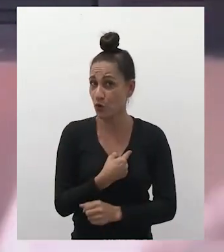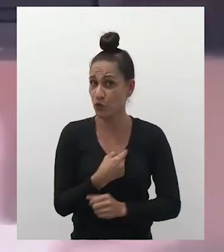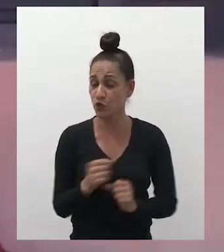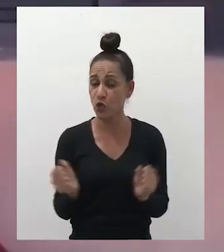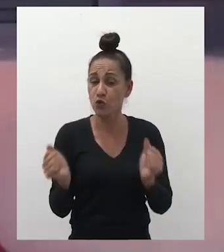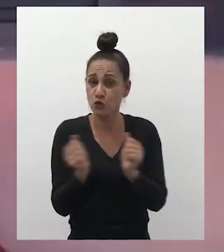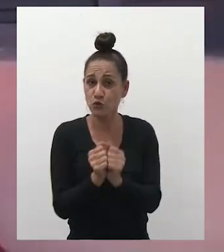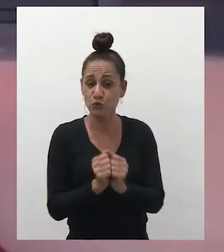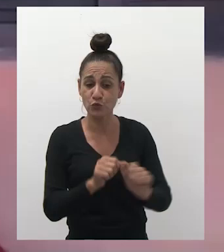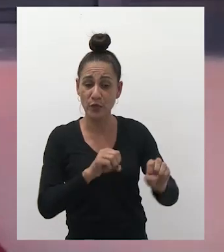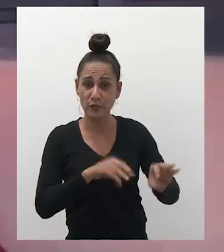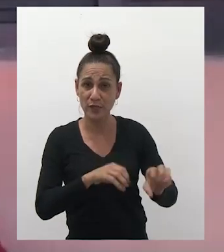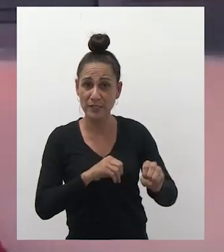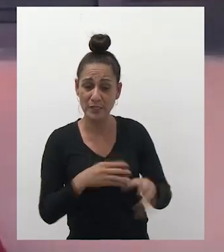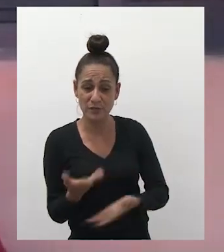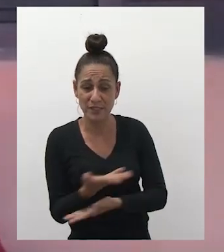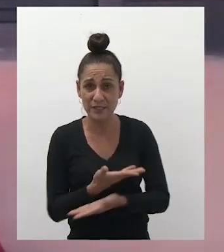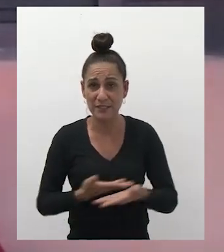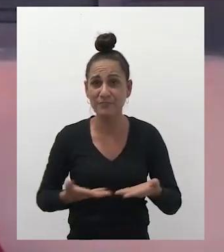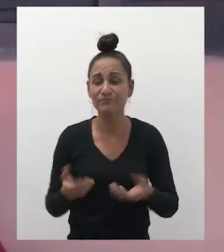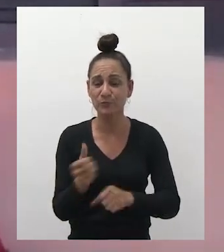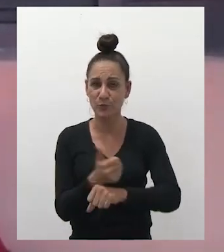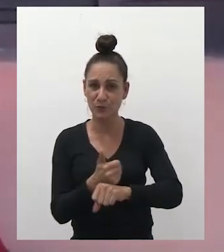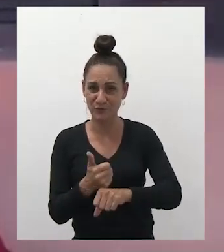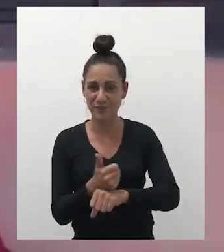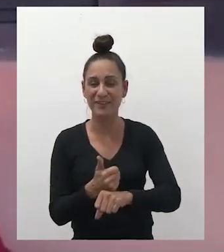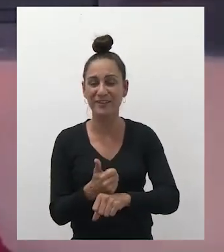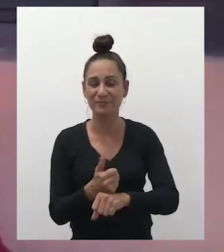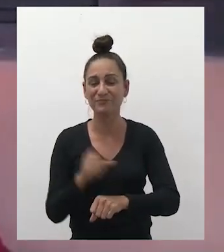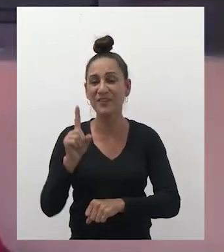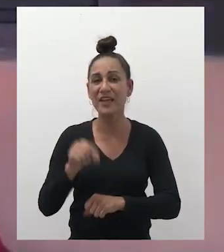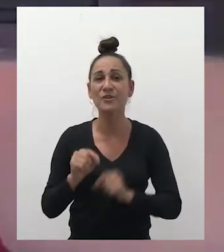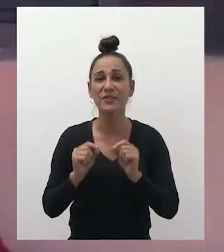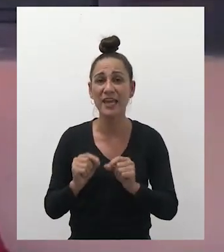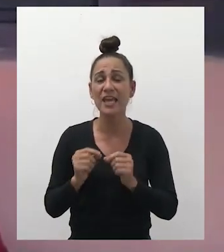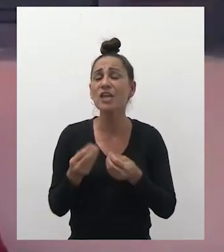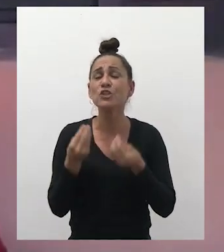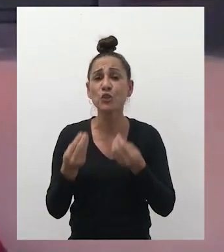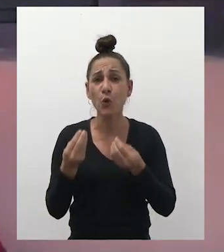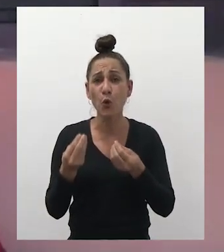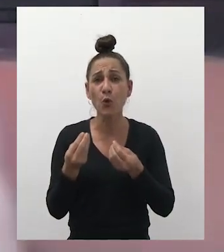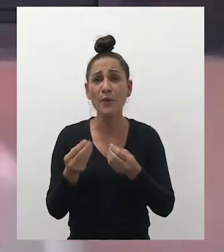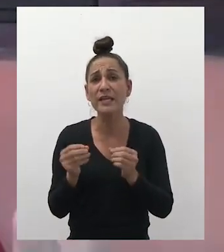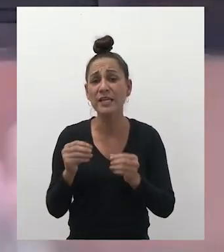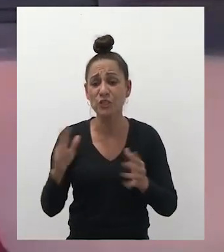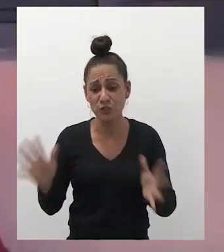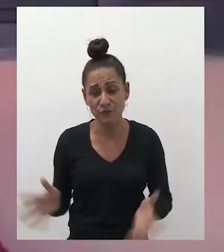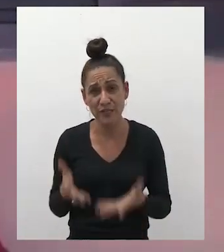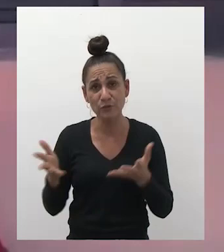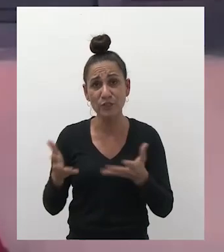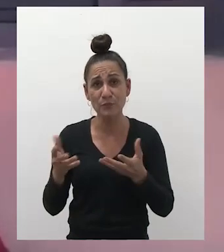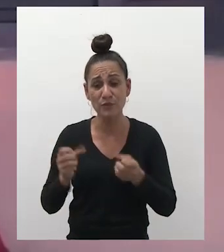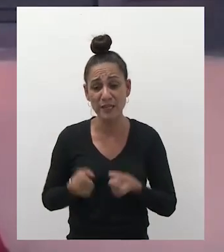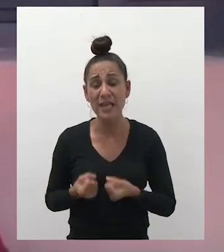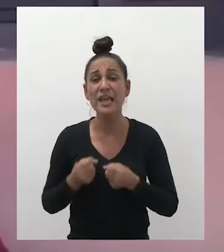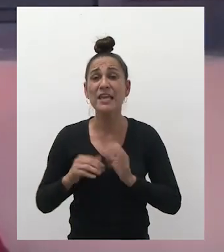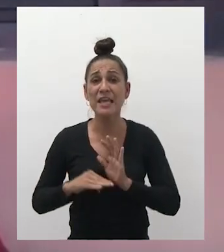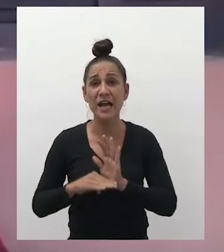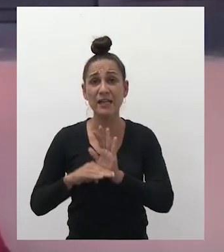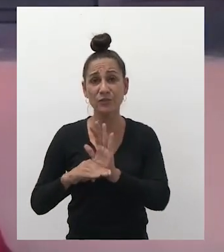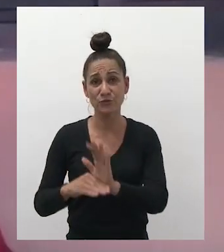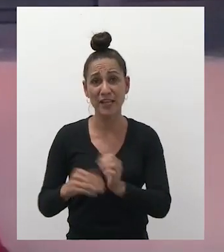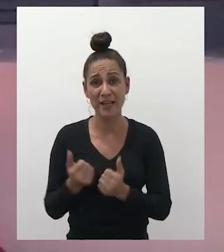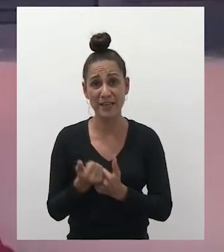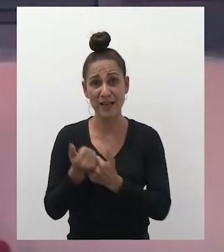aqui da educação, os profissionais da educação, e de que forma a gente pode contribuir para o cumprimento dessa